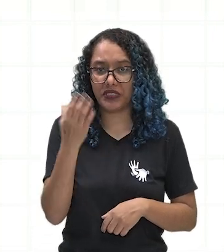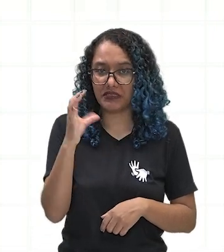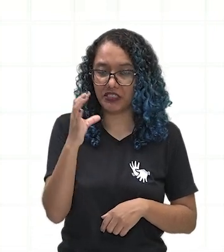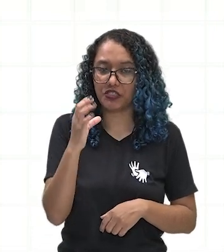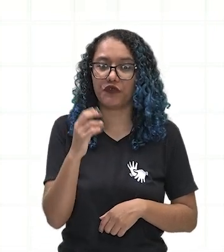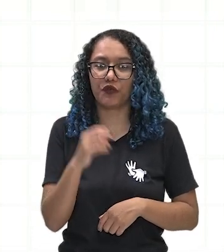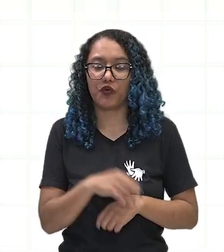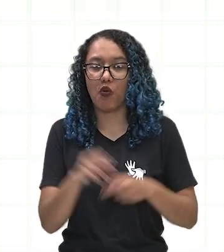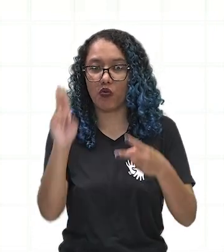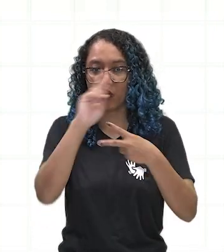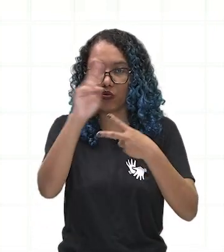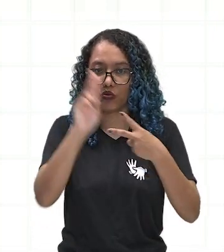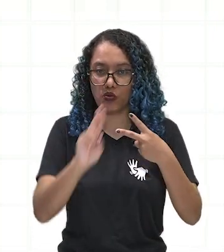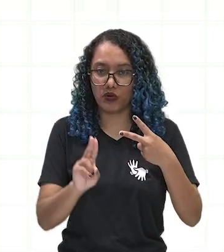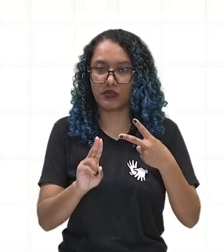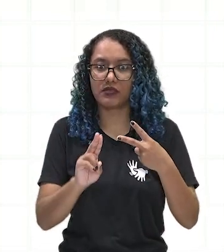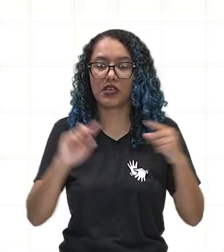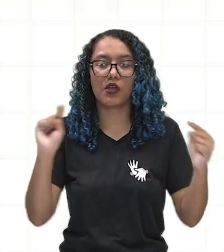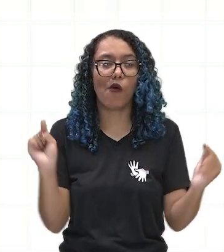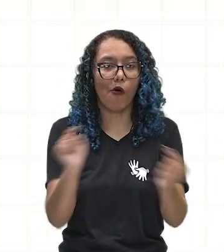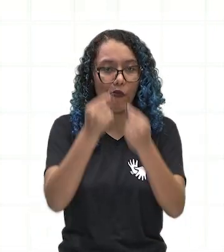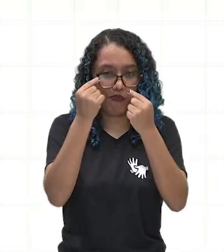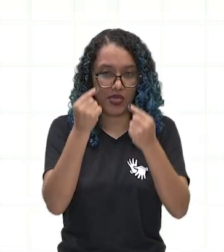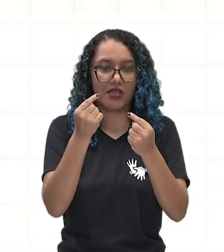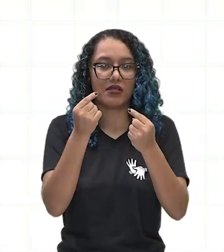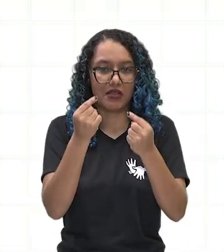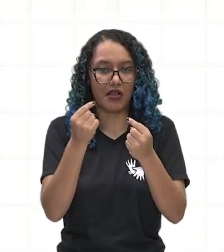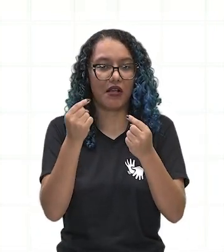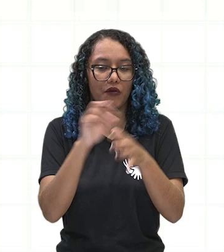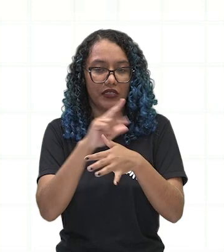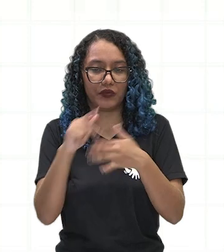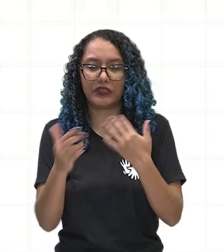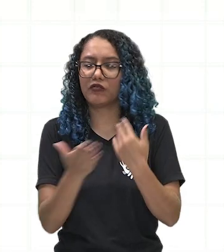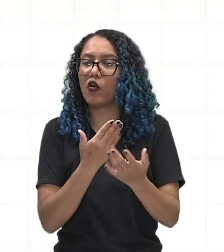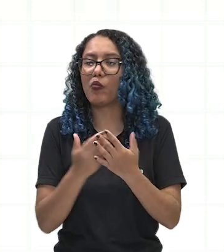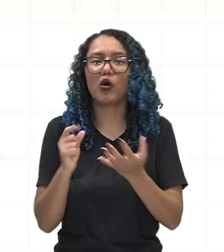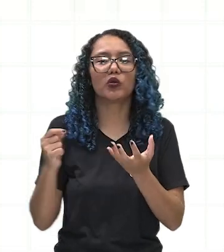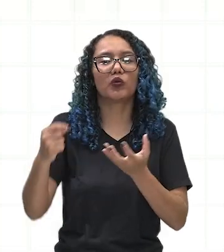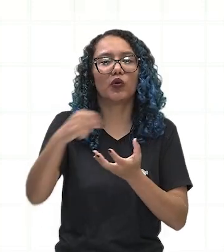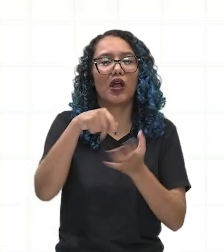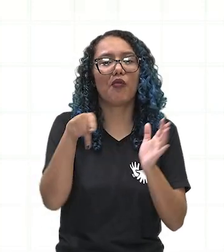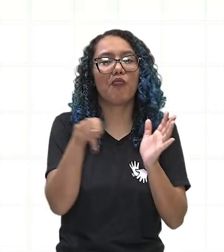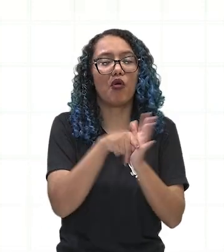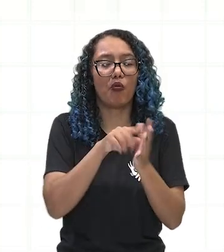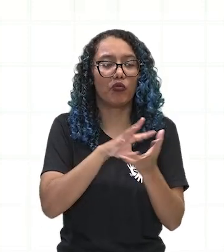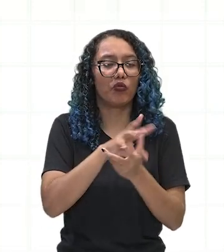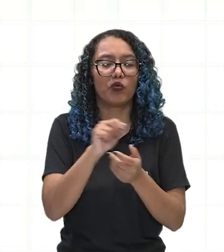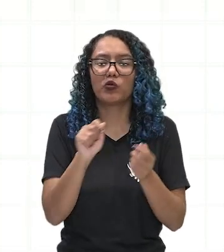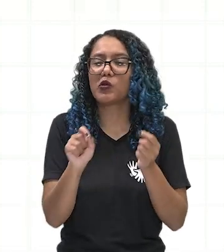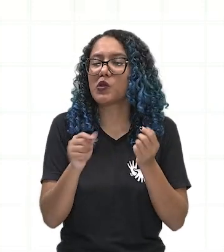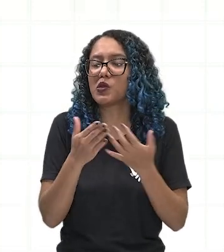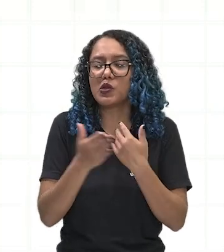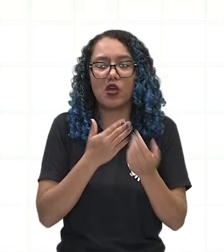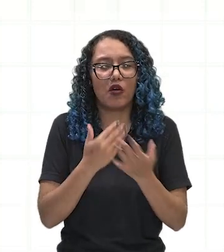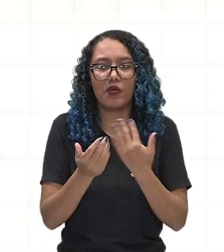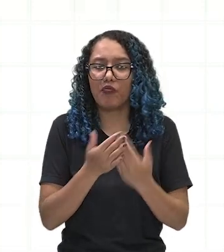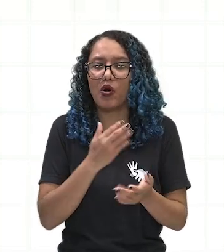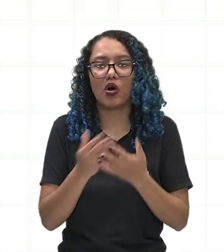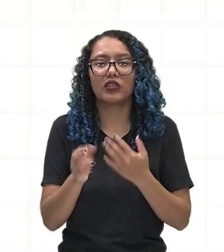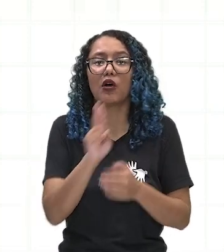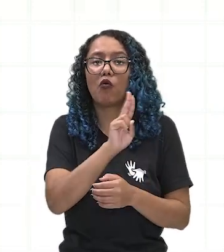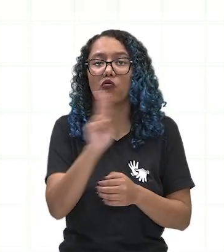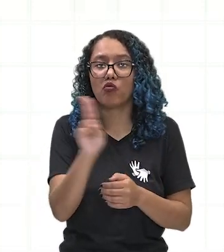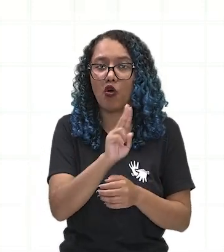esse organismo, essa espécie, e não importa onde você esteja no mundo, esse nome científico vai ser o mesmo em